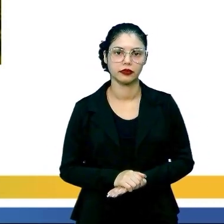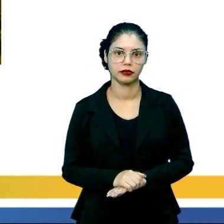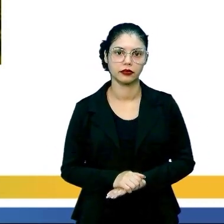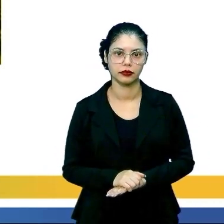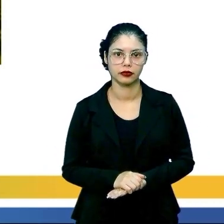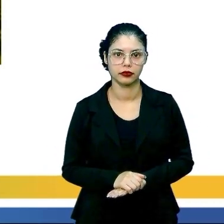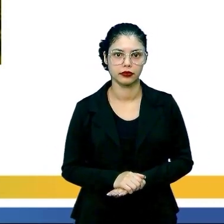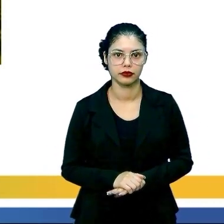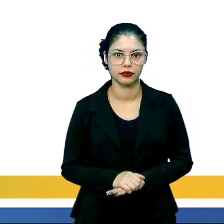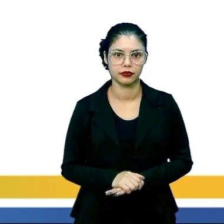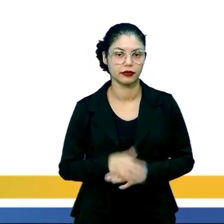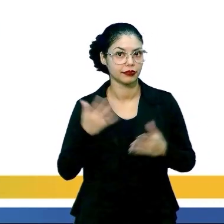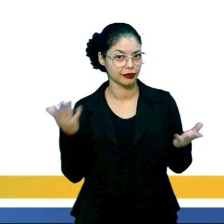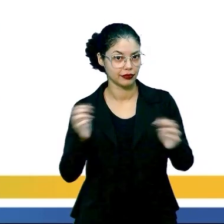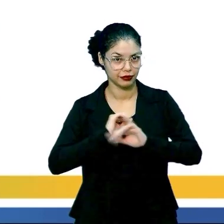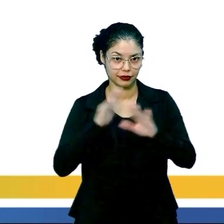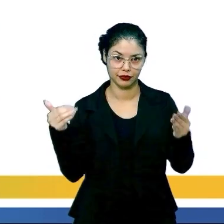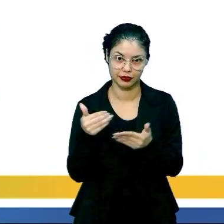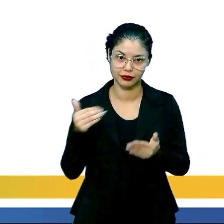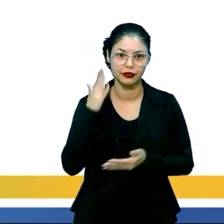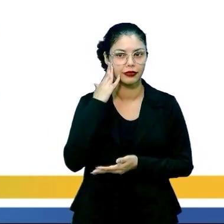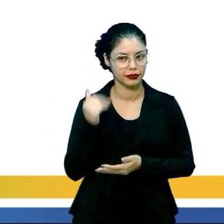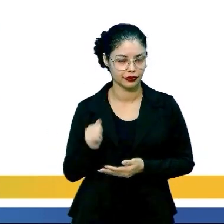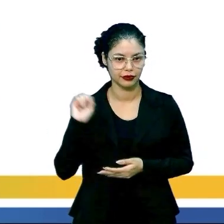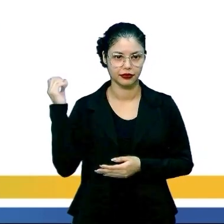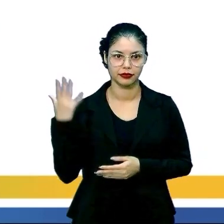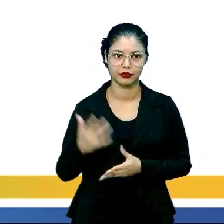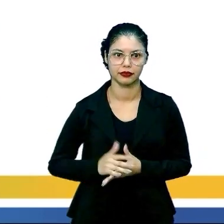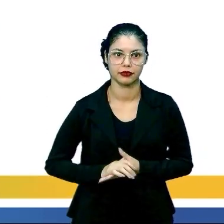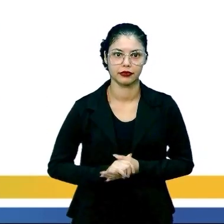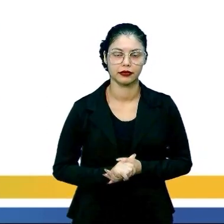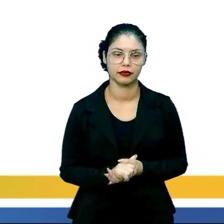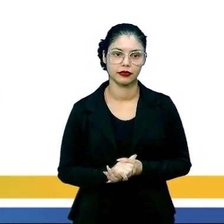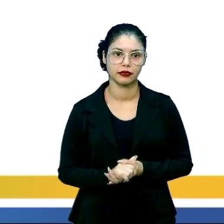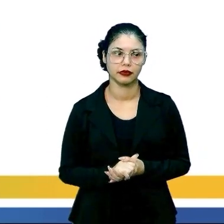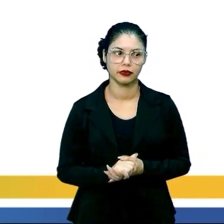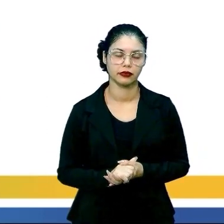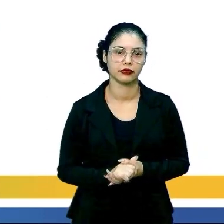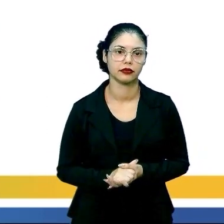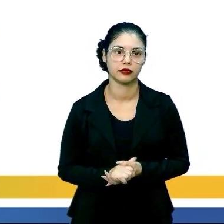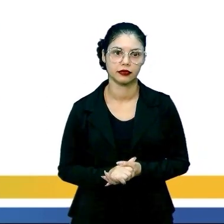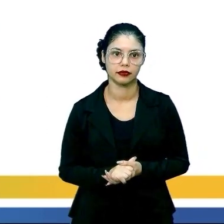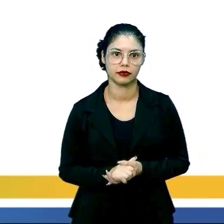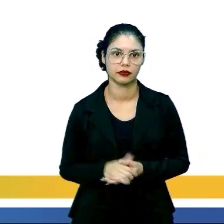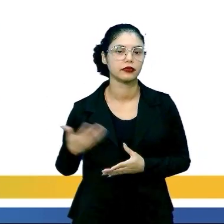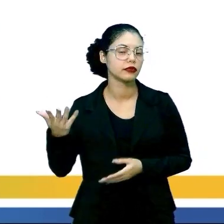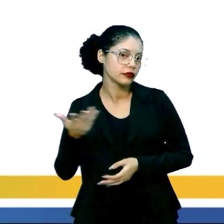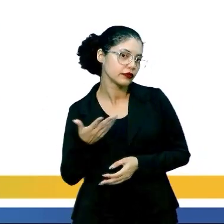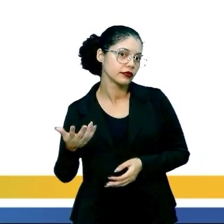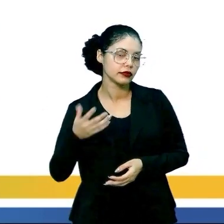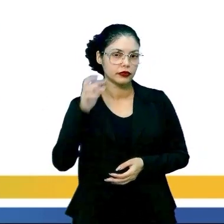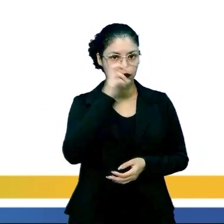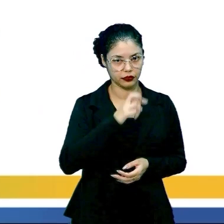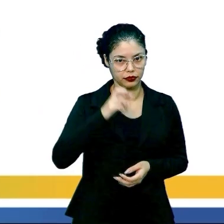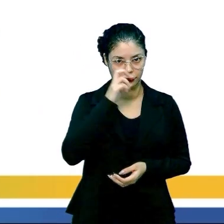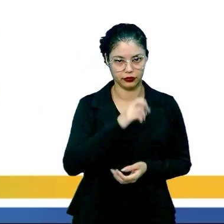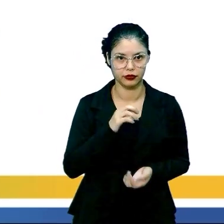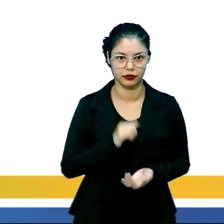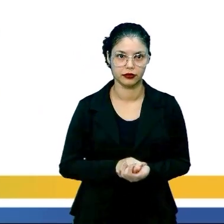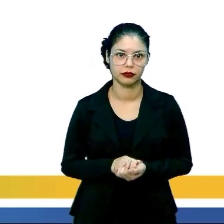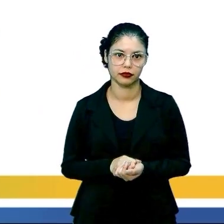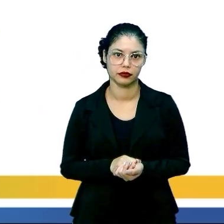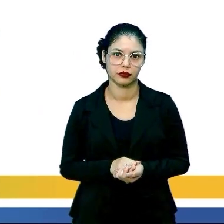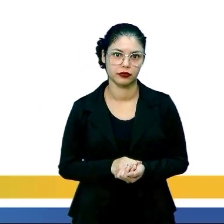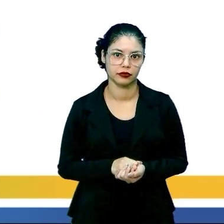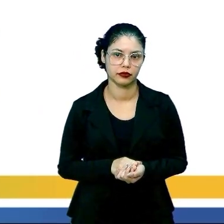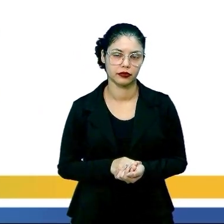né? Até hoje a gente sabe que isso acontece. Vamos agora para as alternativas. Analisados os dois